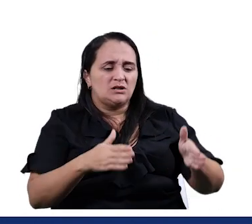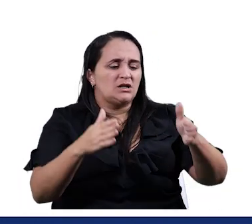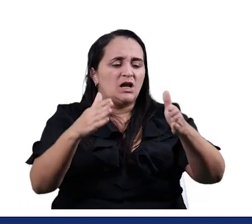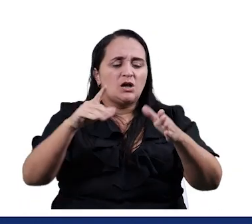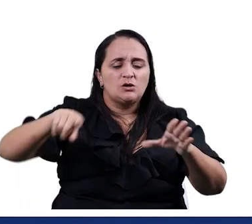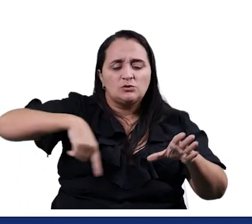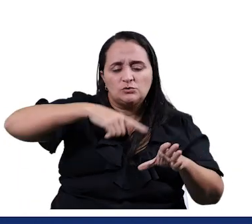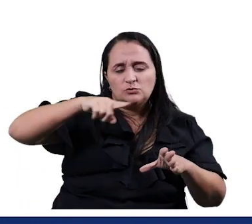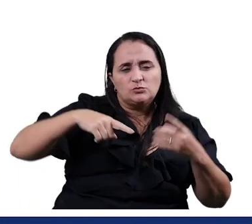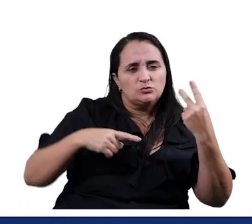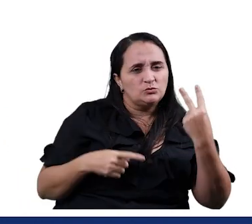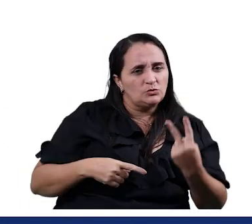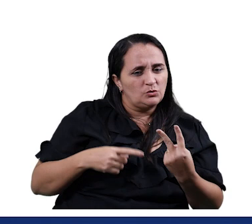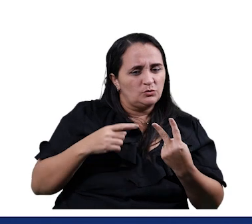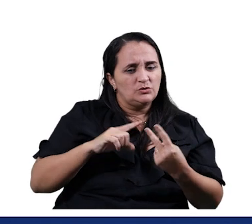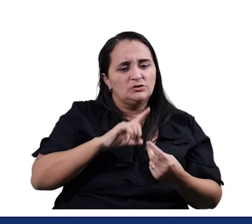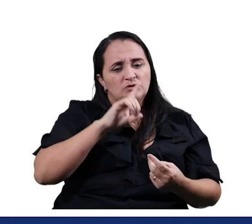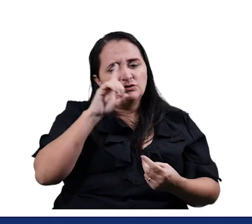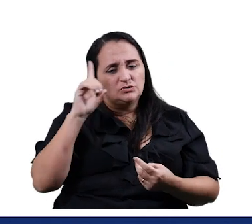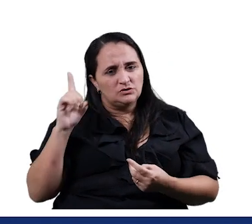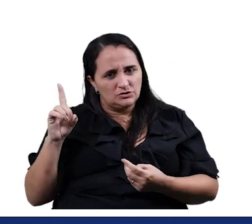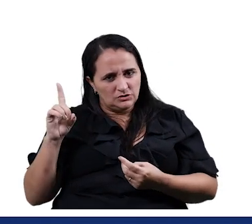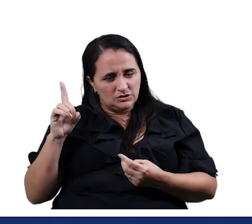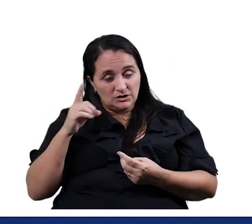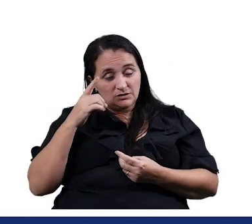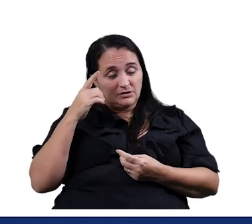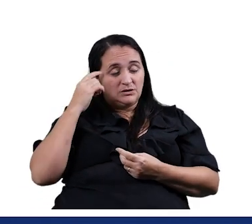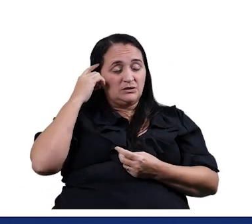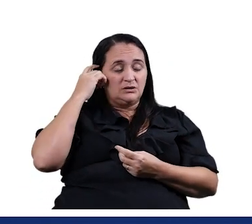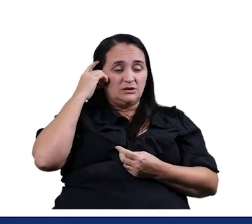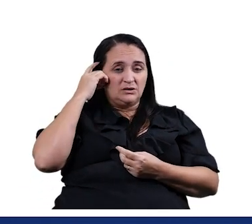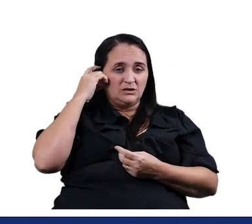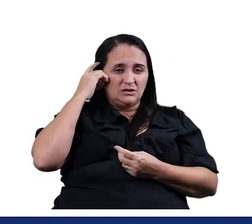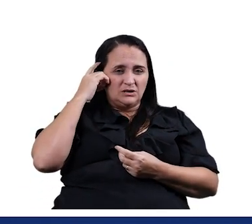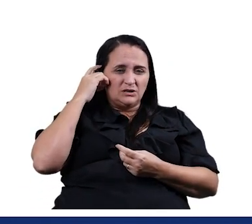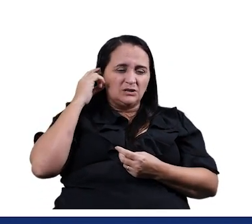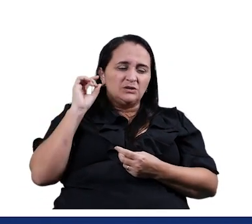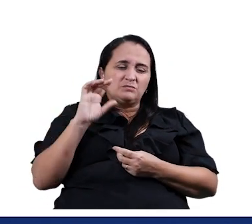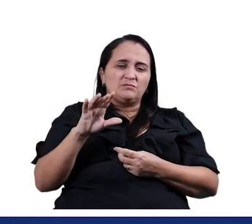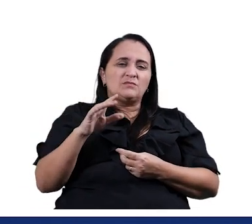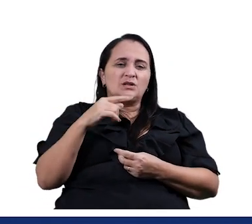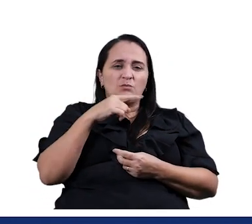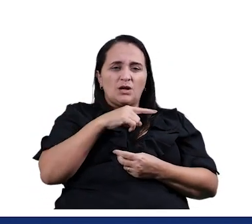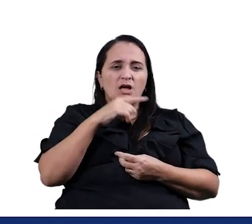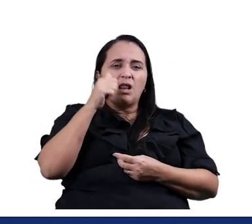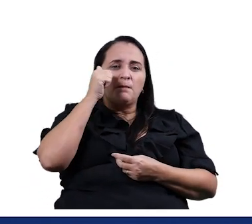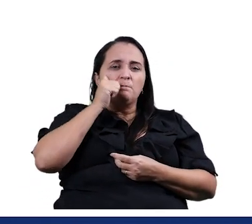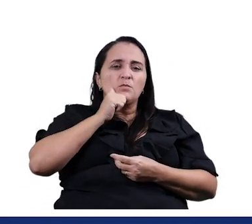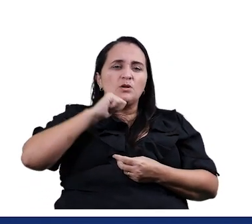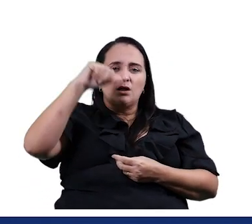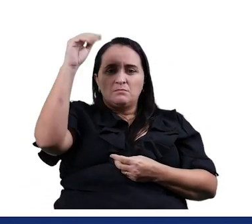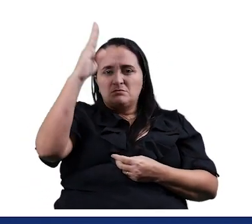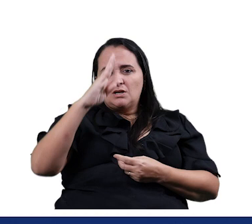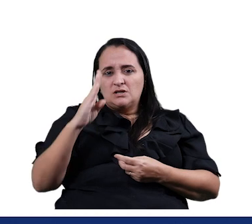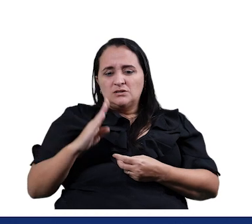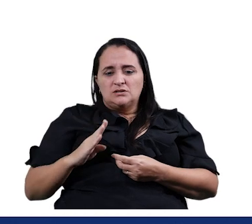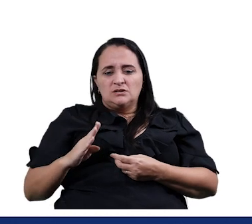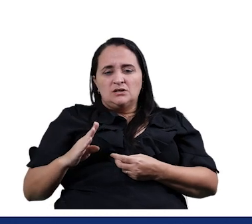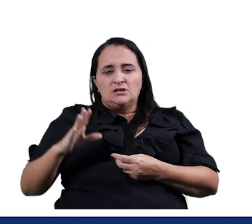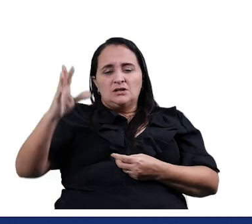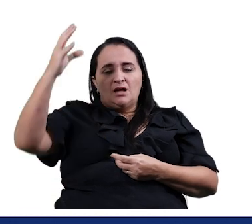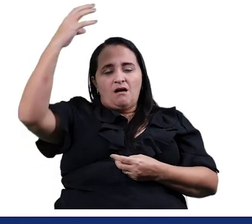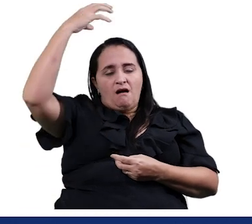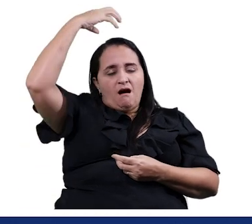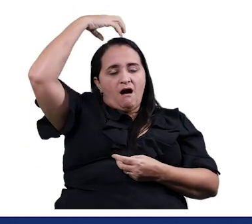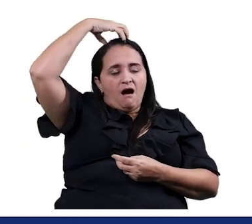dia 19 de fevereiro de 1986, quase a minha idade, a brasileira é chamada